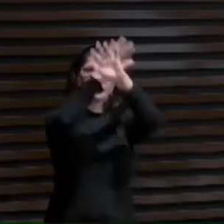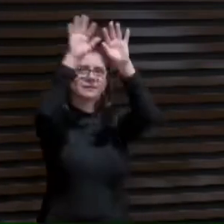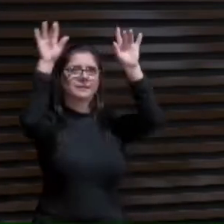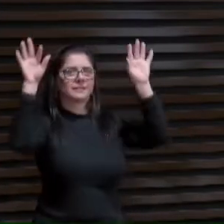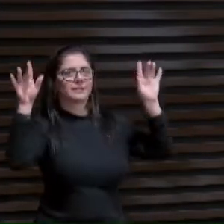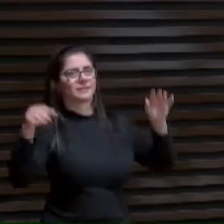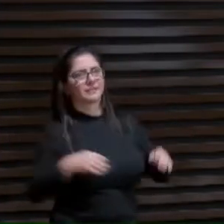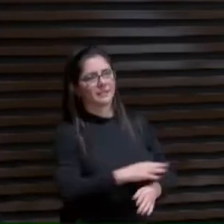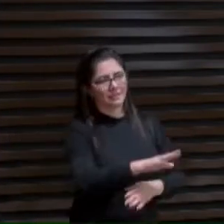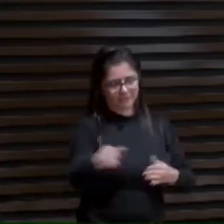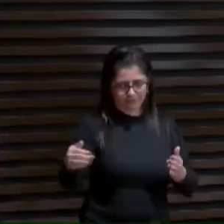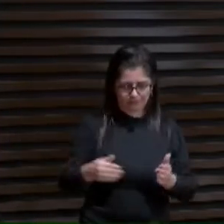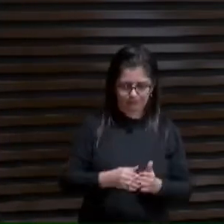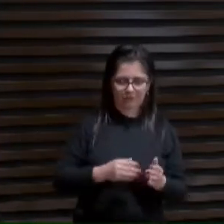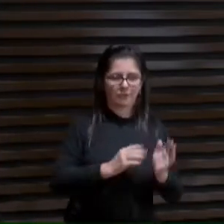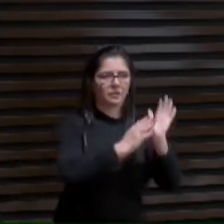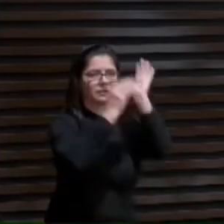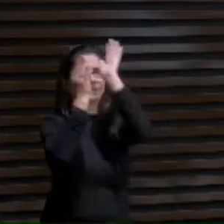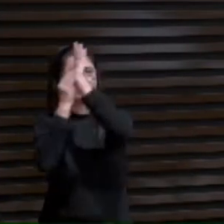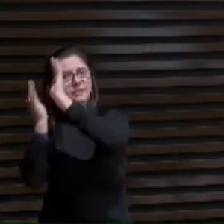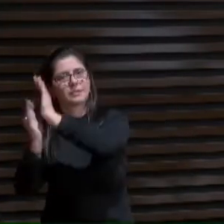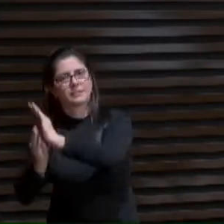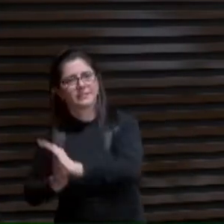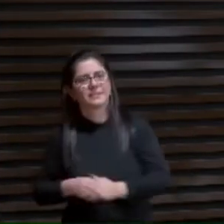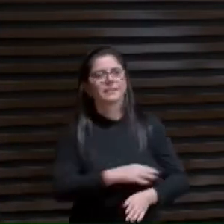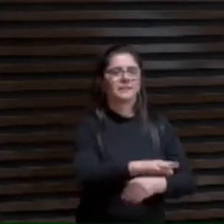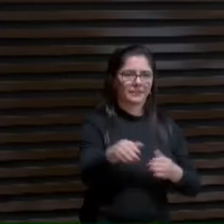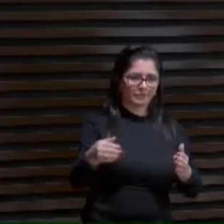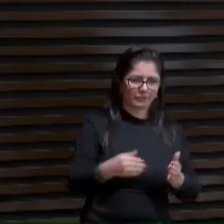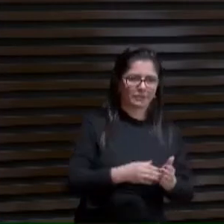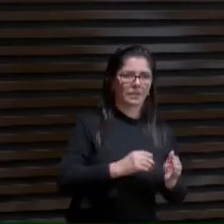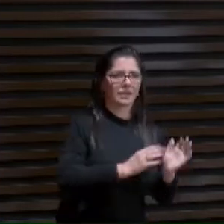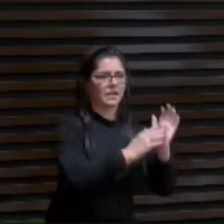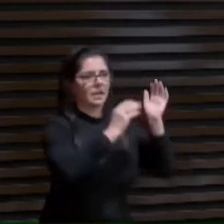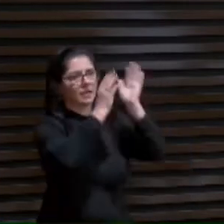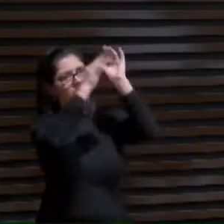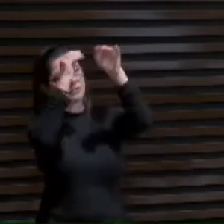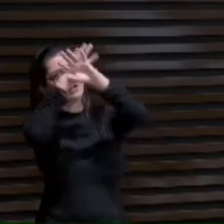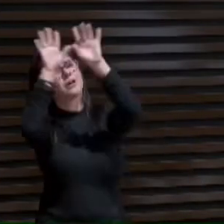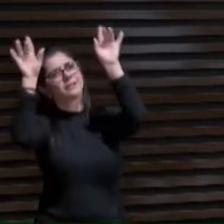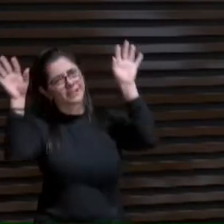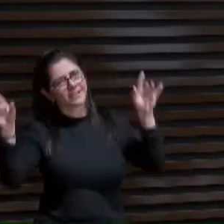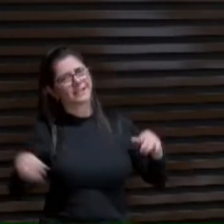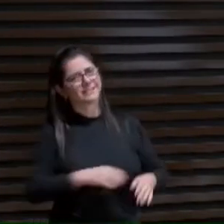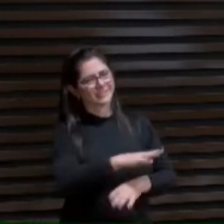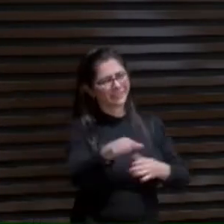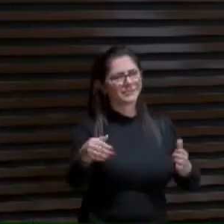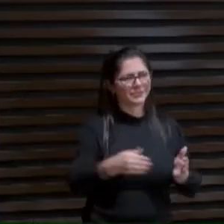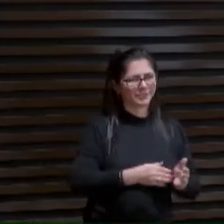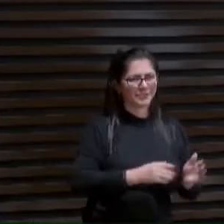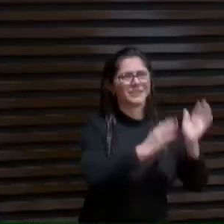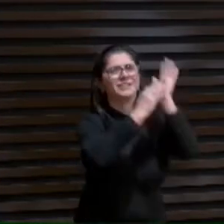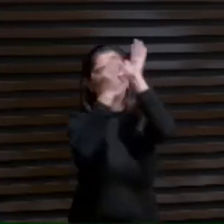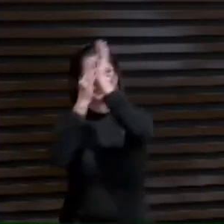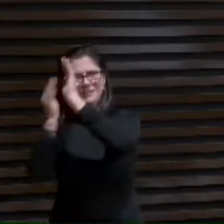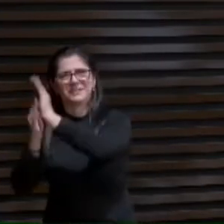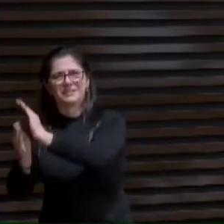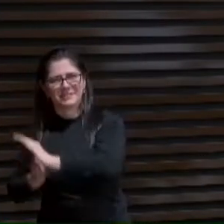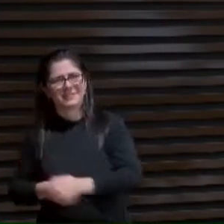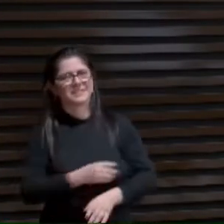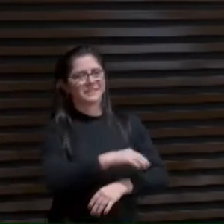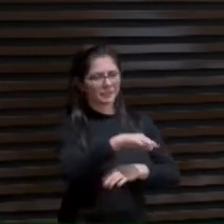a glória. Todo louvor e toda a glória. Todo